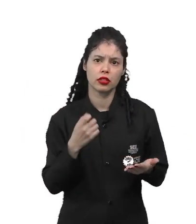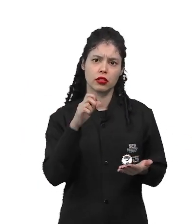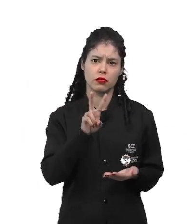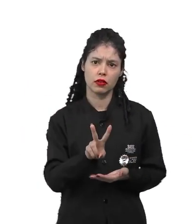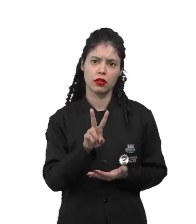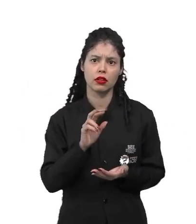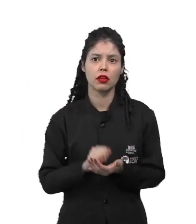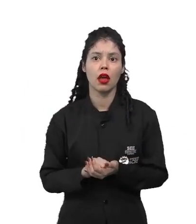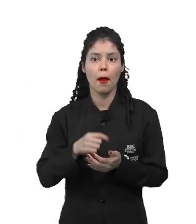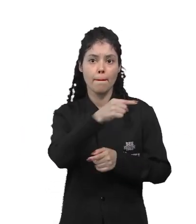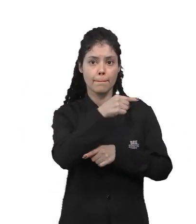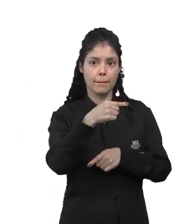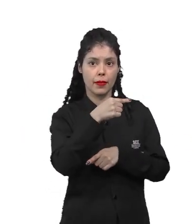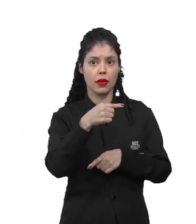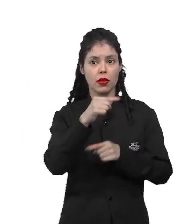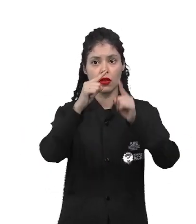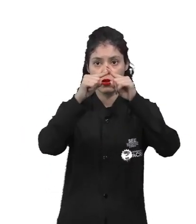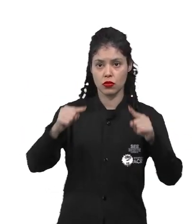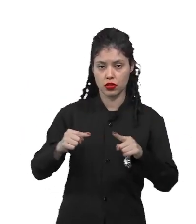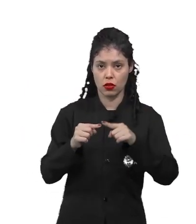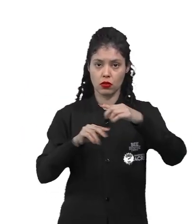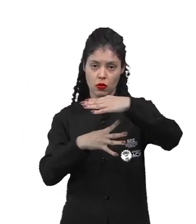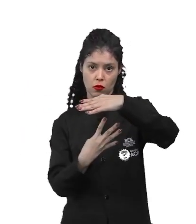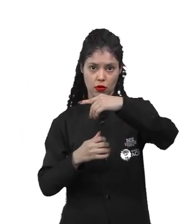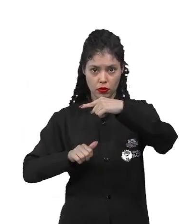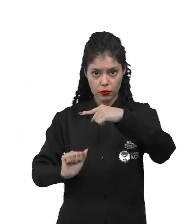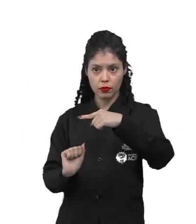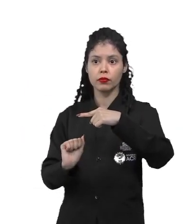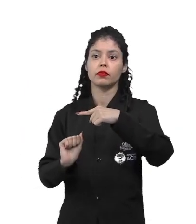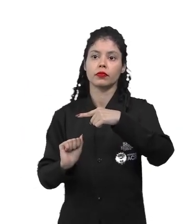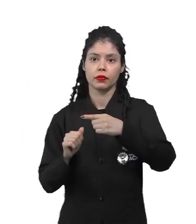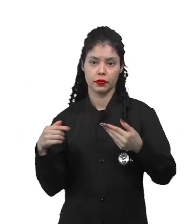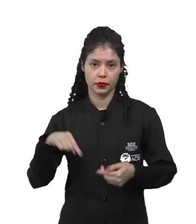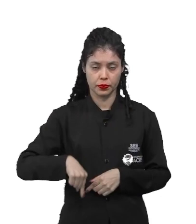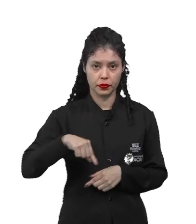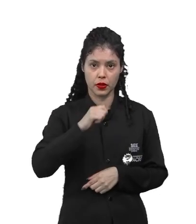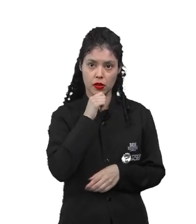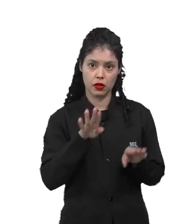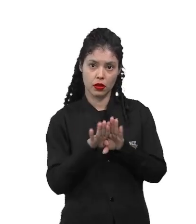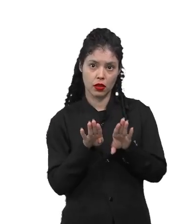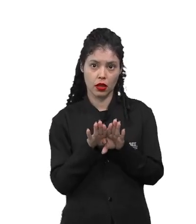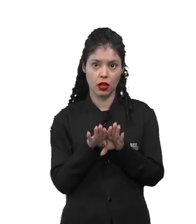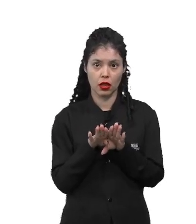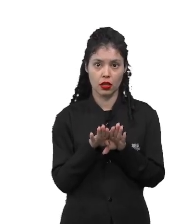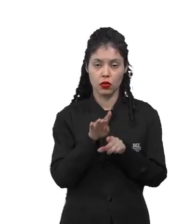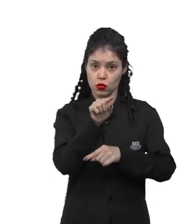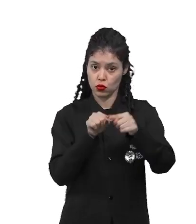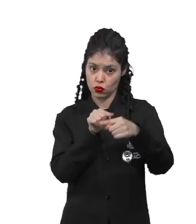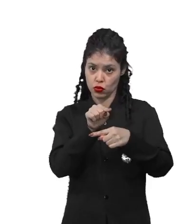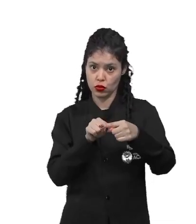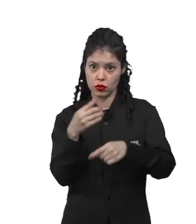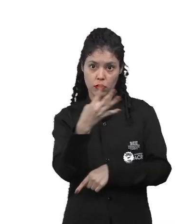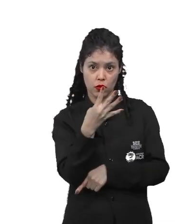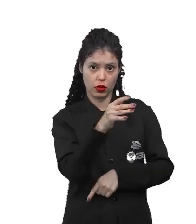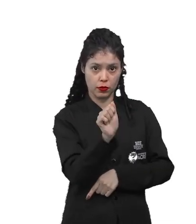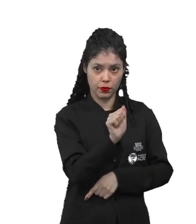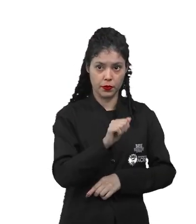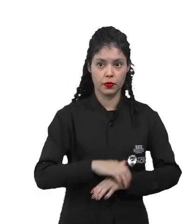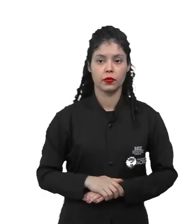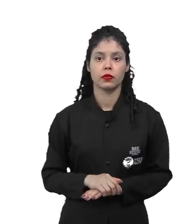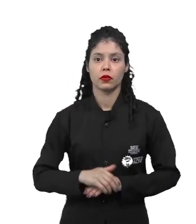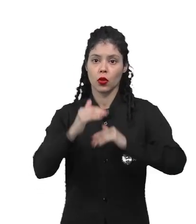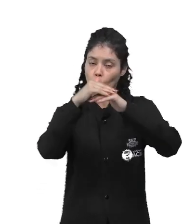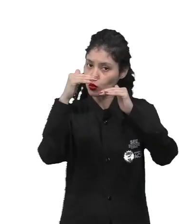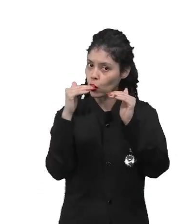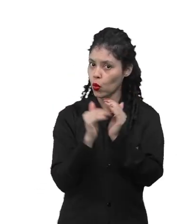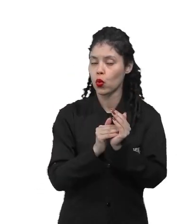o menos b sobre 2a e o y-vértice menos delta, que você vai encontrar aqui no discriminante, né, dividido por 4a.